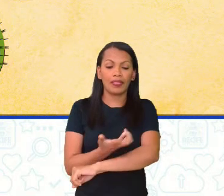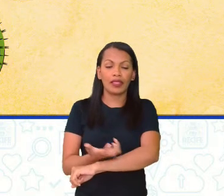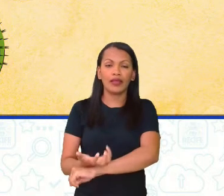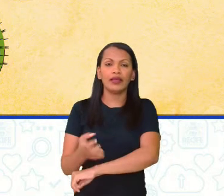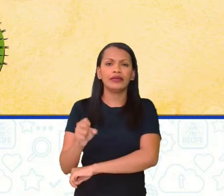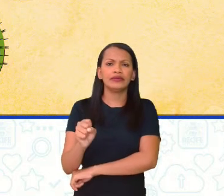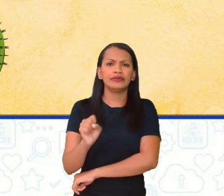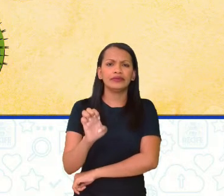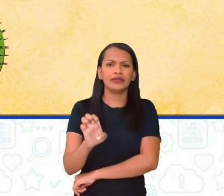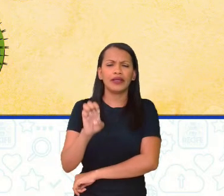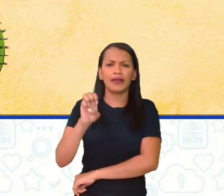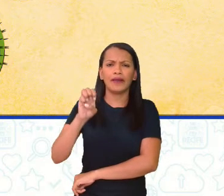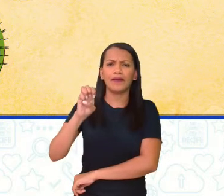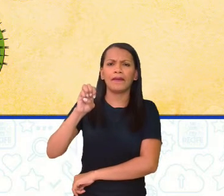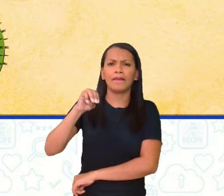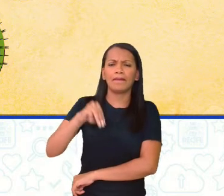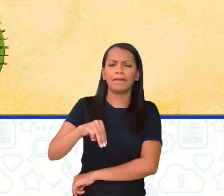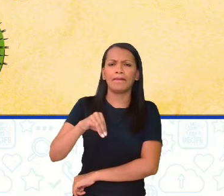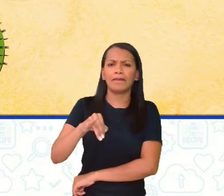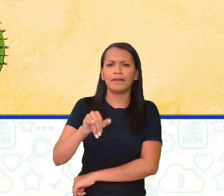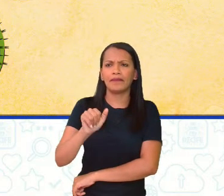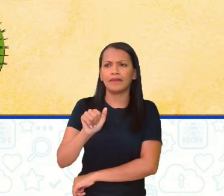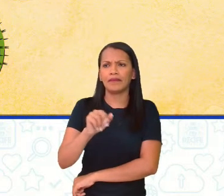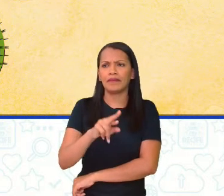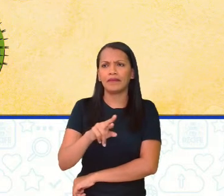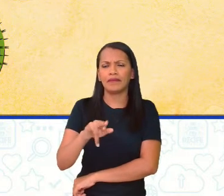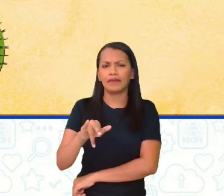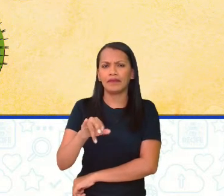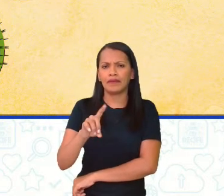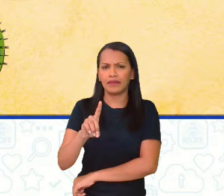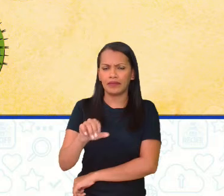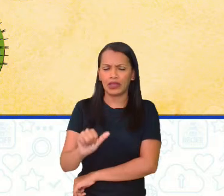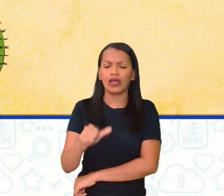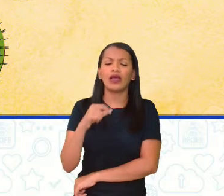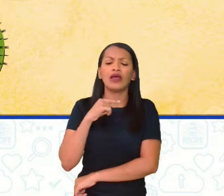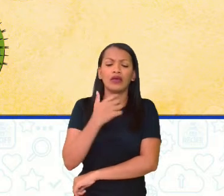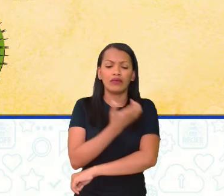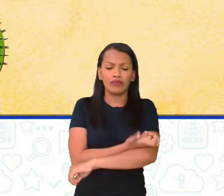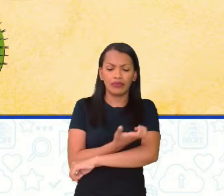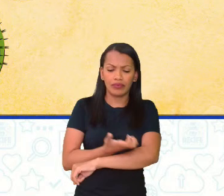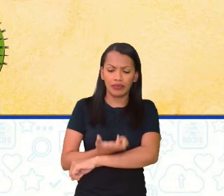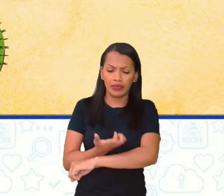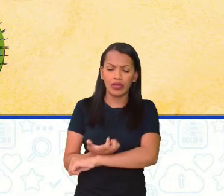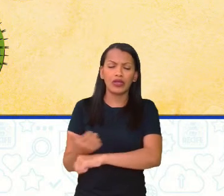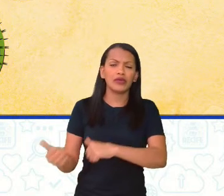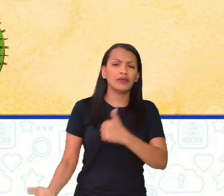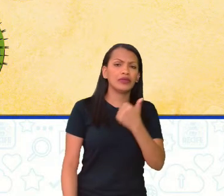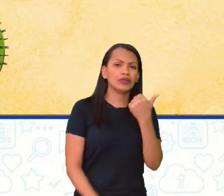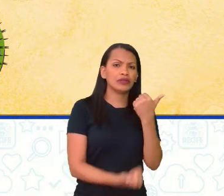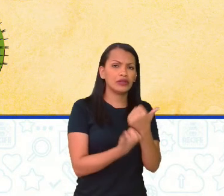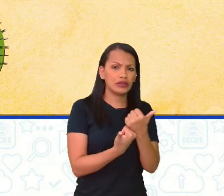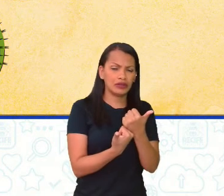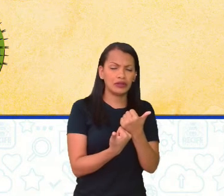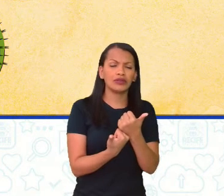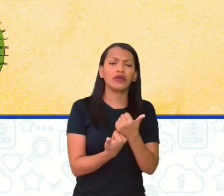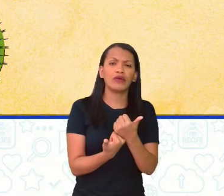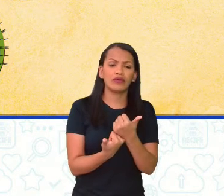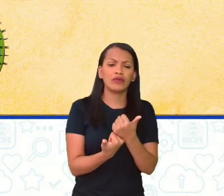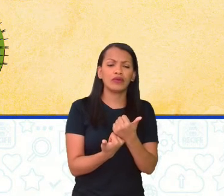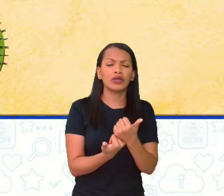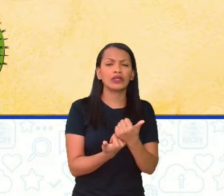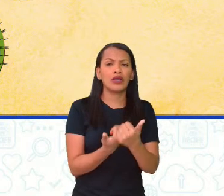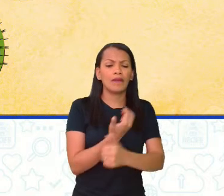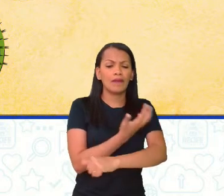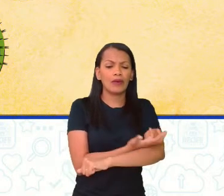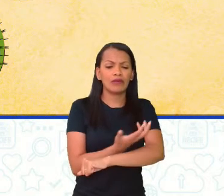Provavelmente será substituída por uma vegetação típica da região árida.